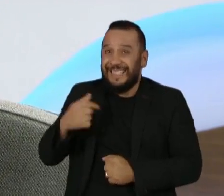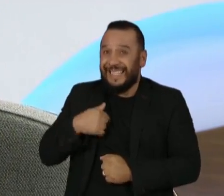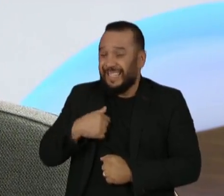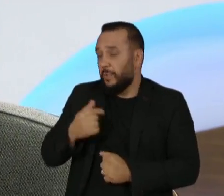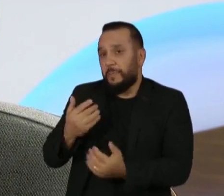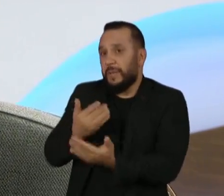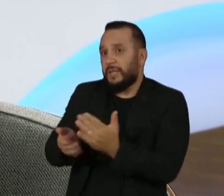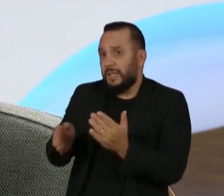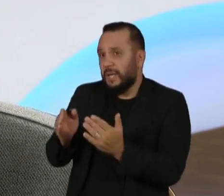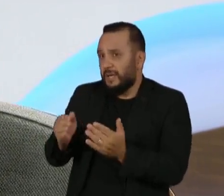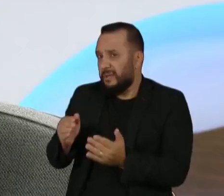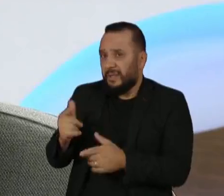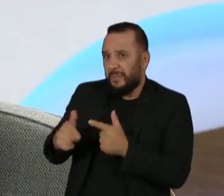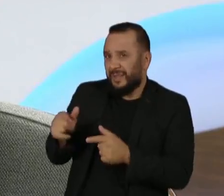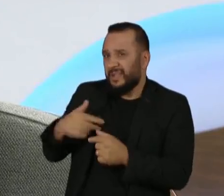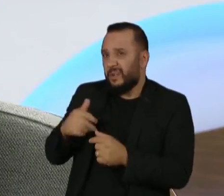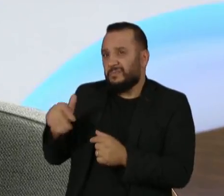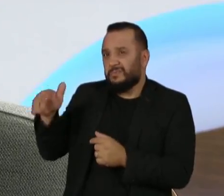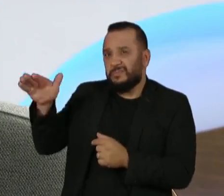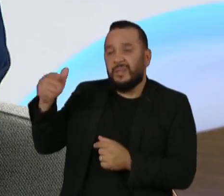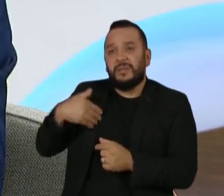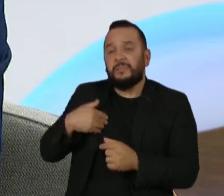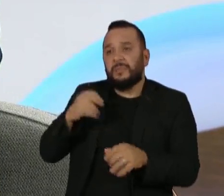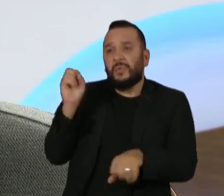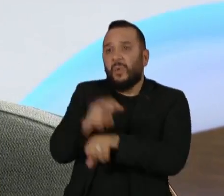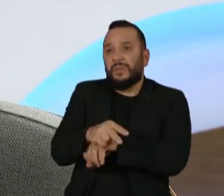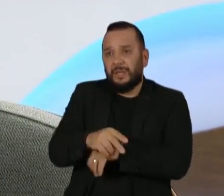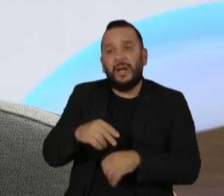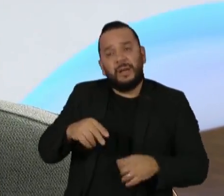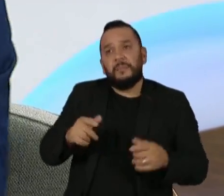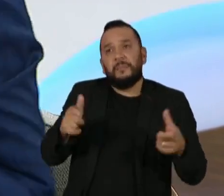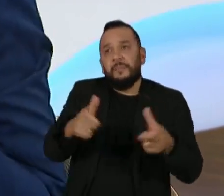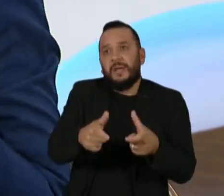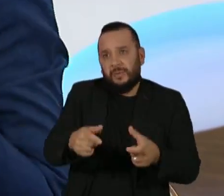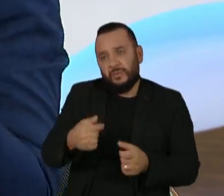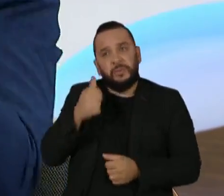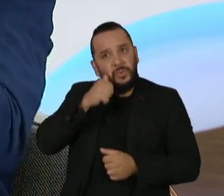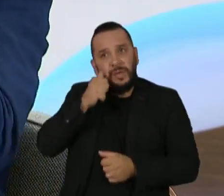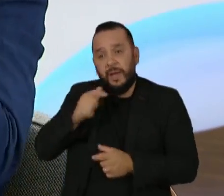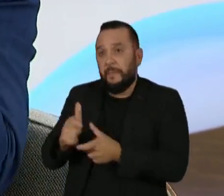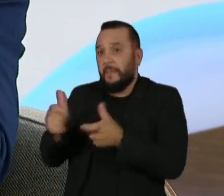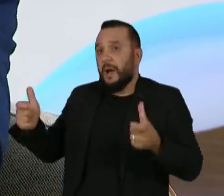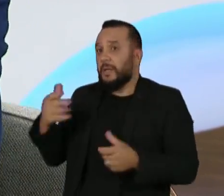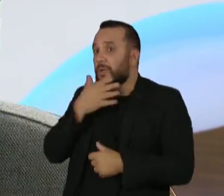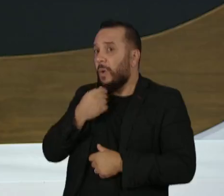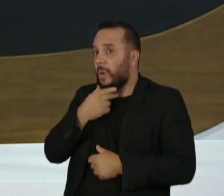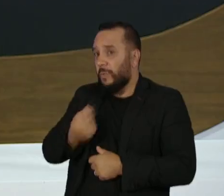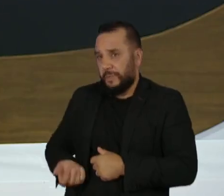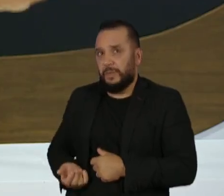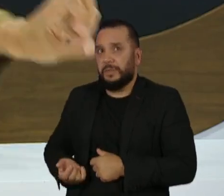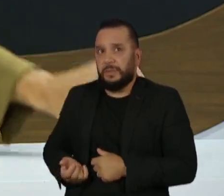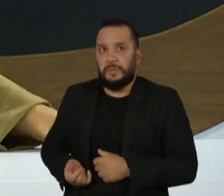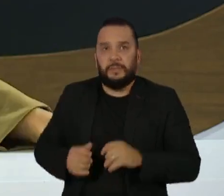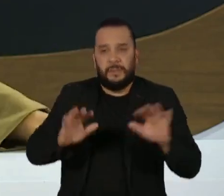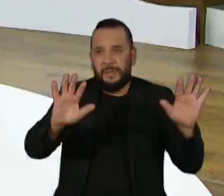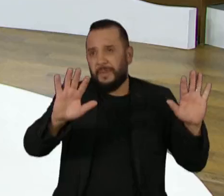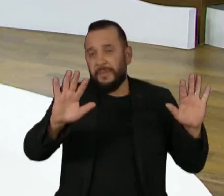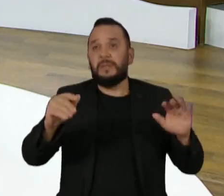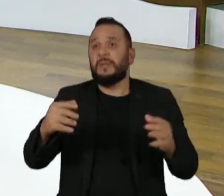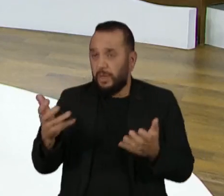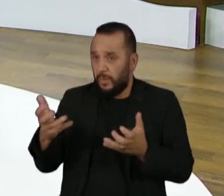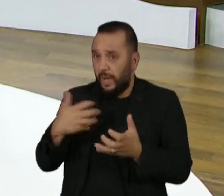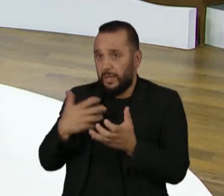dela aqui, então eu vou contratar menos mulheres do que homens, o que é inadequado. O que a gente busca? A gente busca igualdade entre homens e